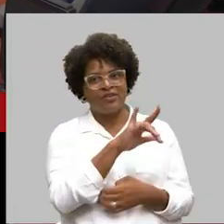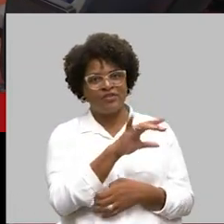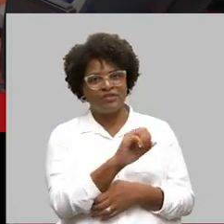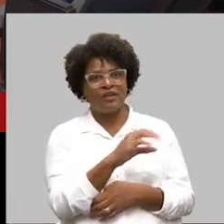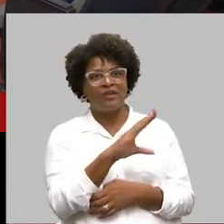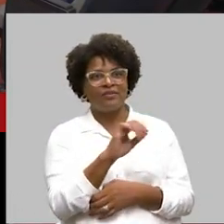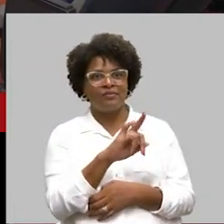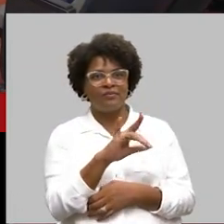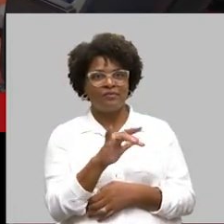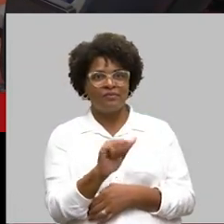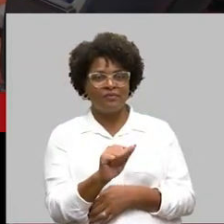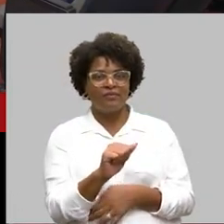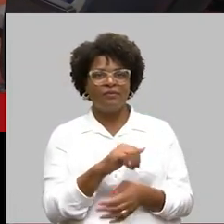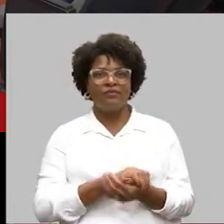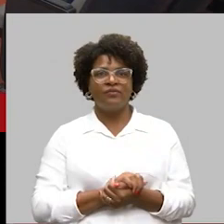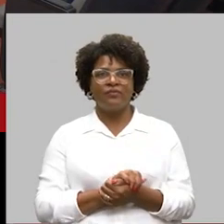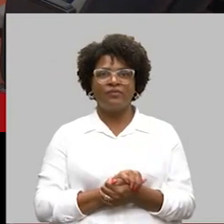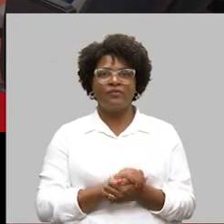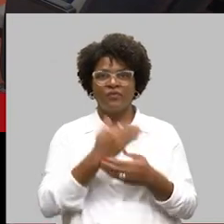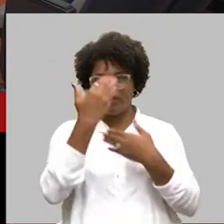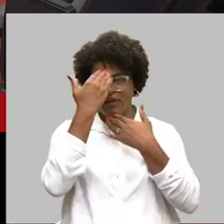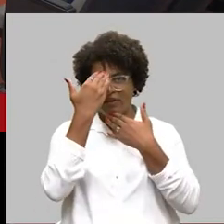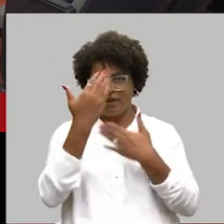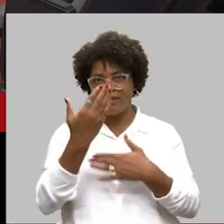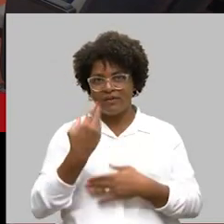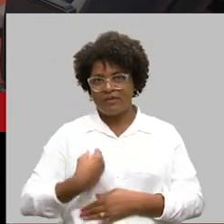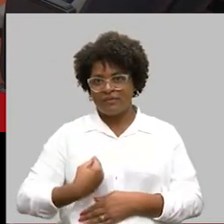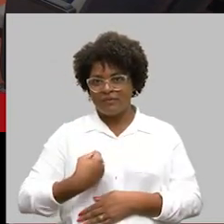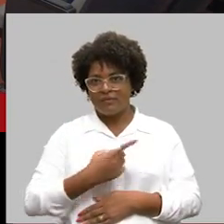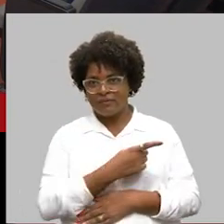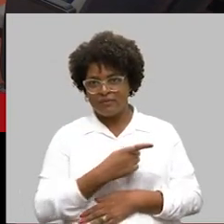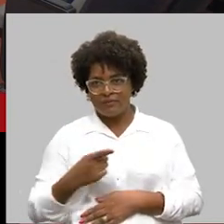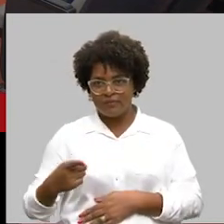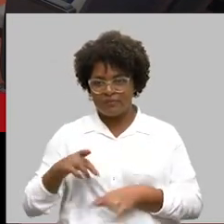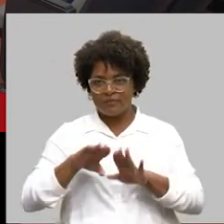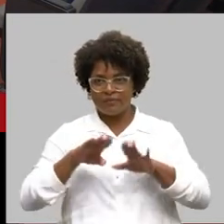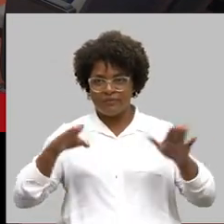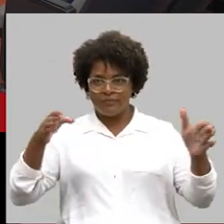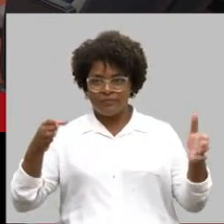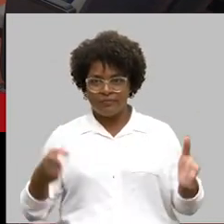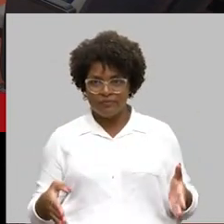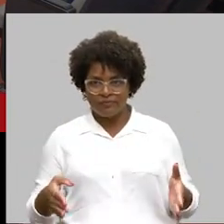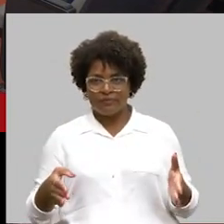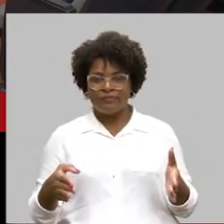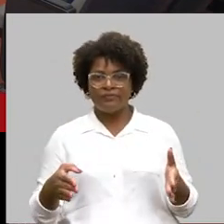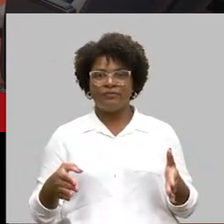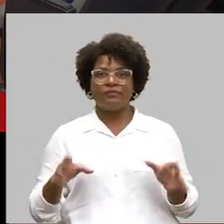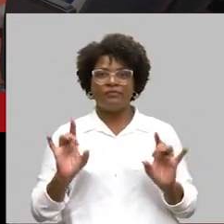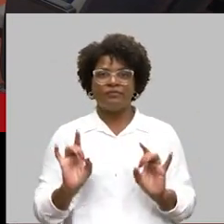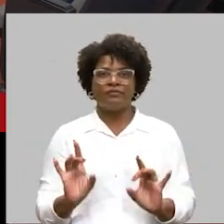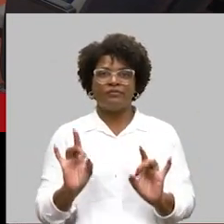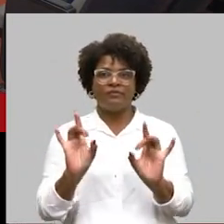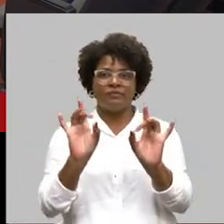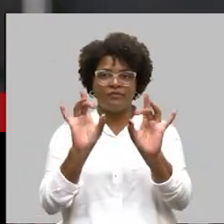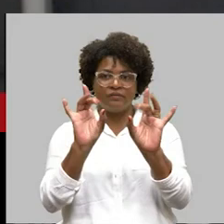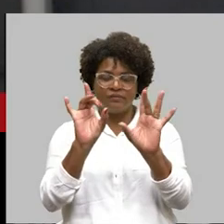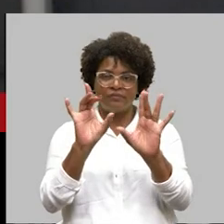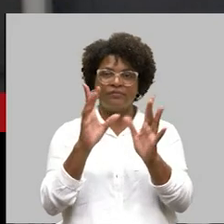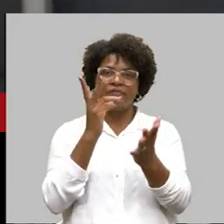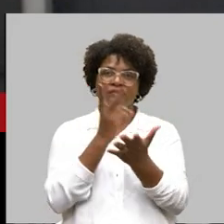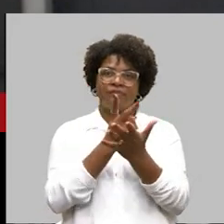homenageados agradecemos a presença dos convidados da mesa de abertura solene vamos desfazê-la nesse momento Para darmos